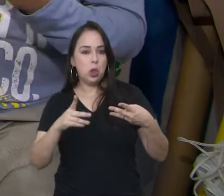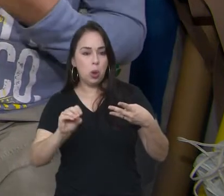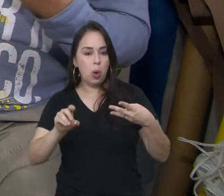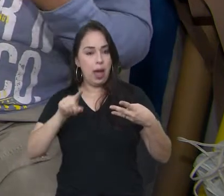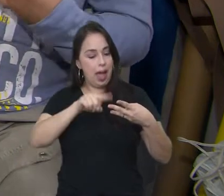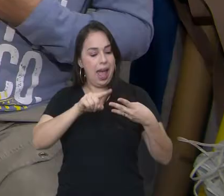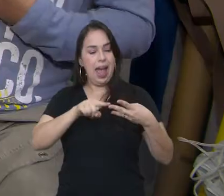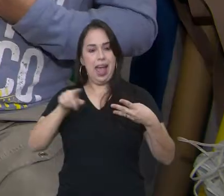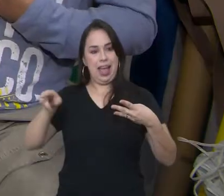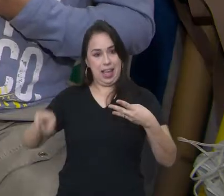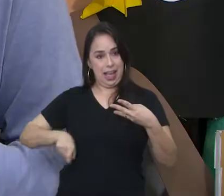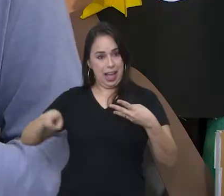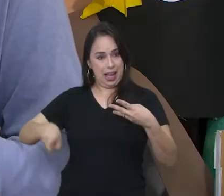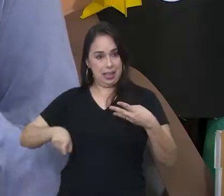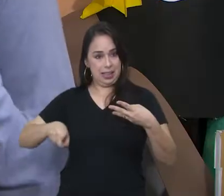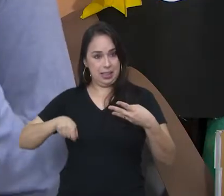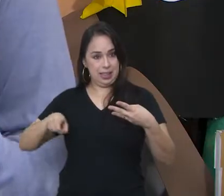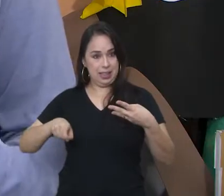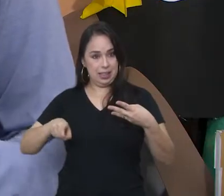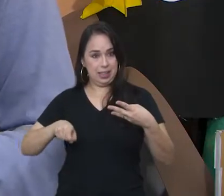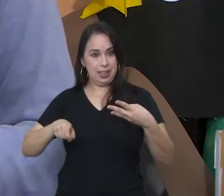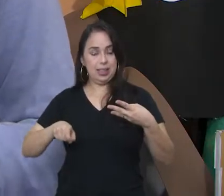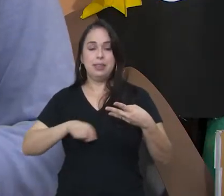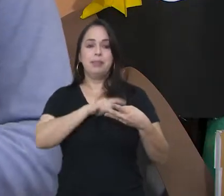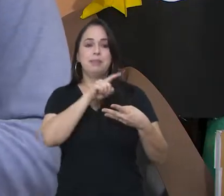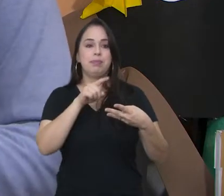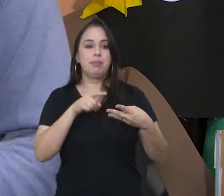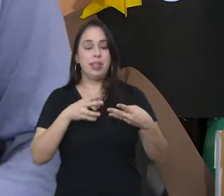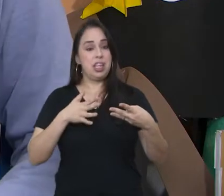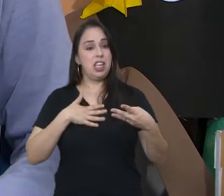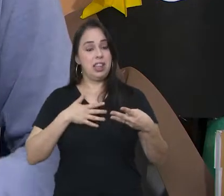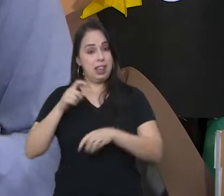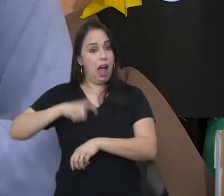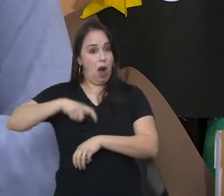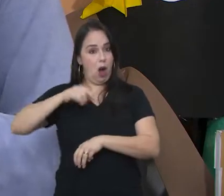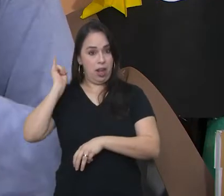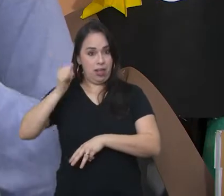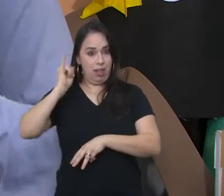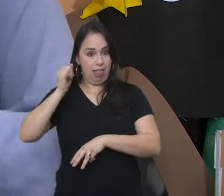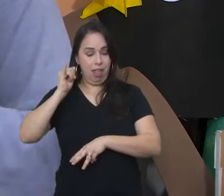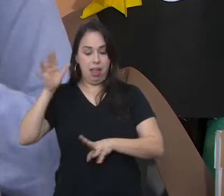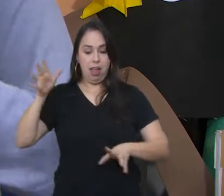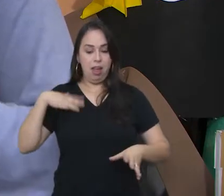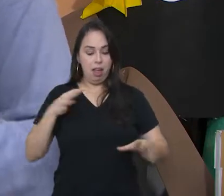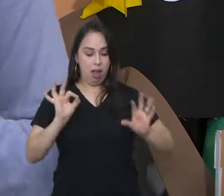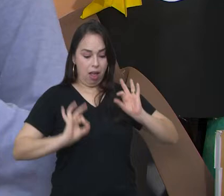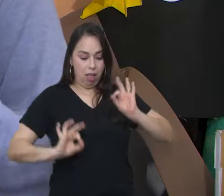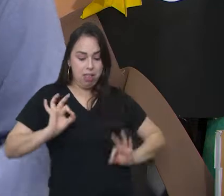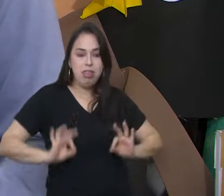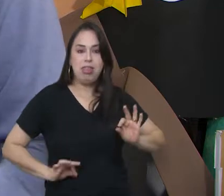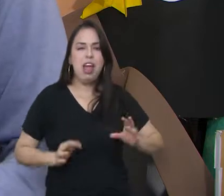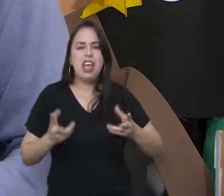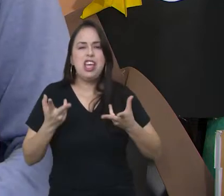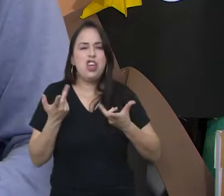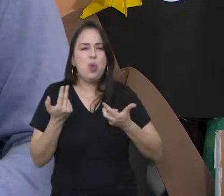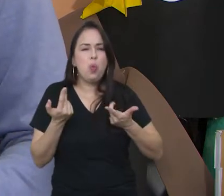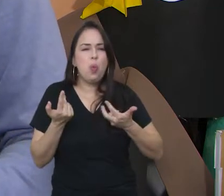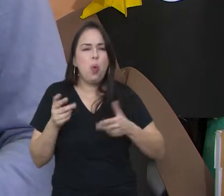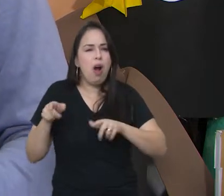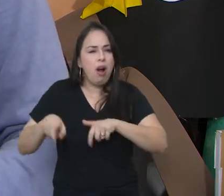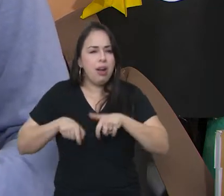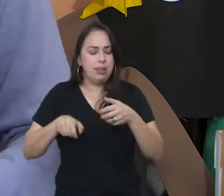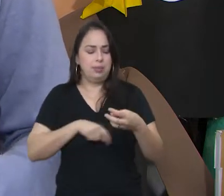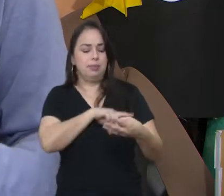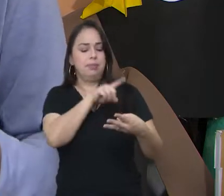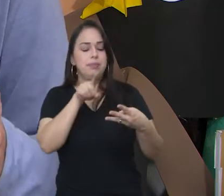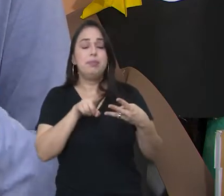também me visto um pouco dessa ideia do caipira, mas eu não fico falando, não fico trazendo assim, diretamente, né, o